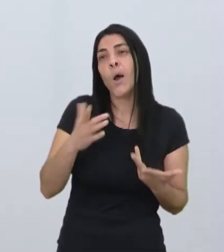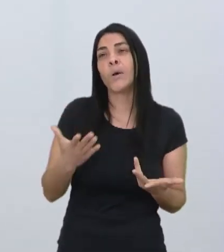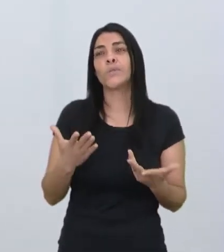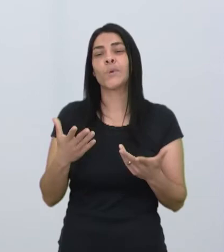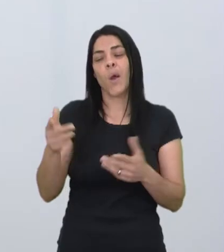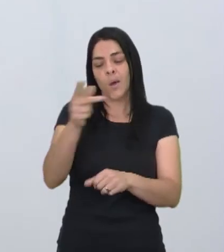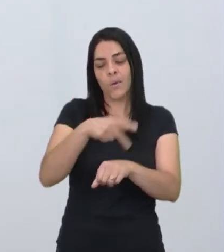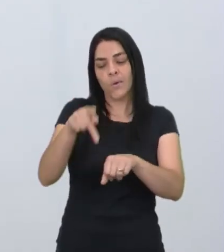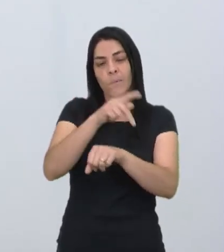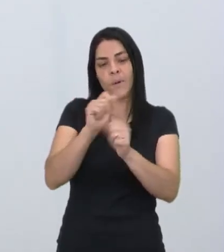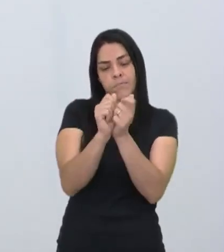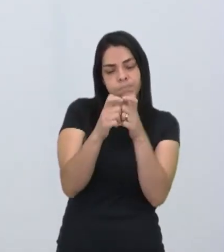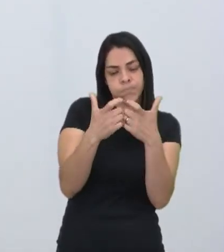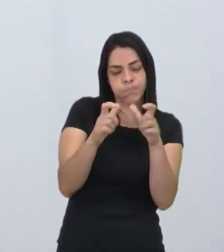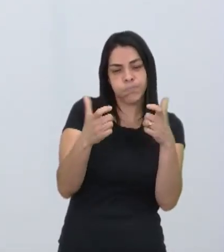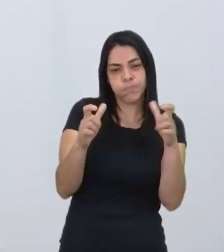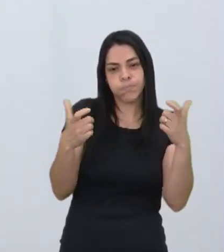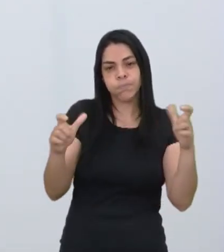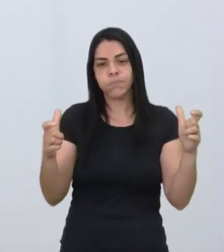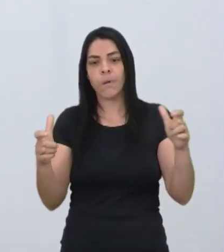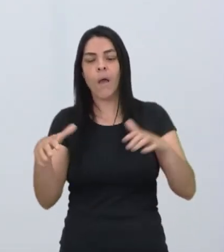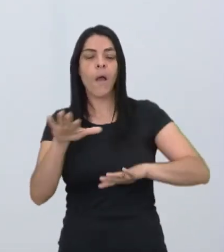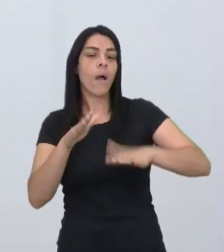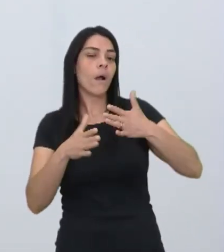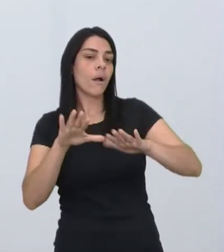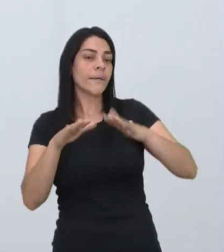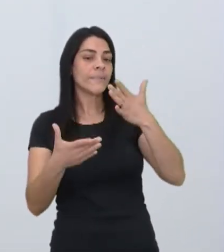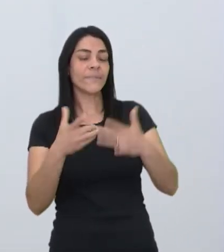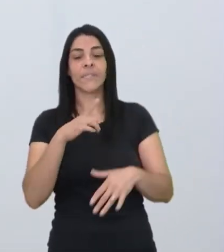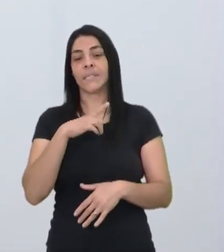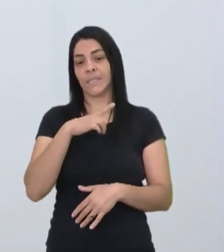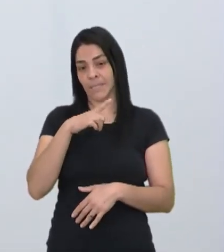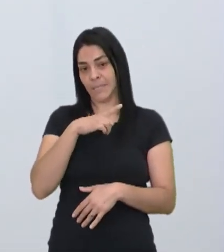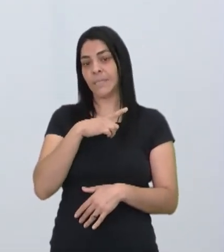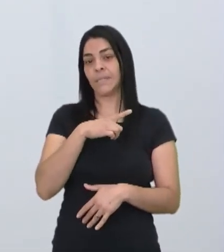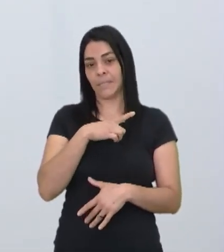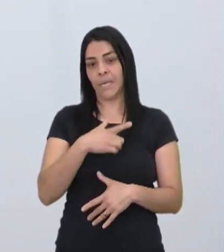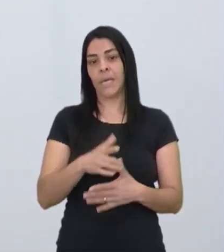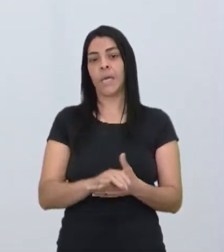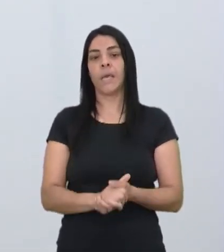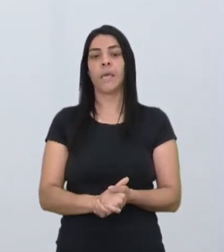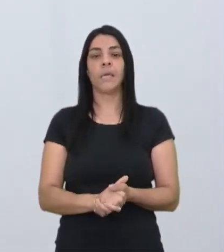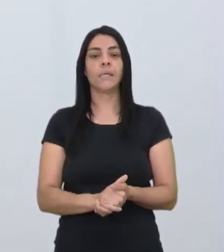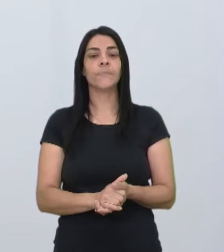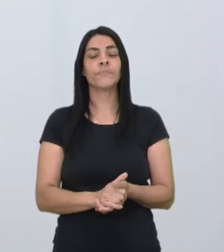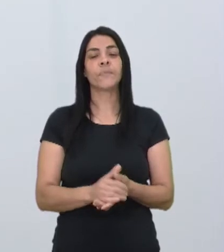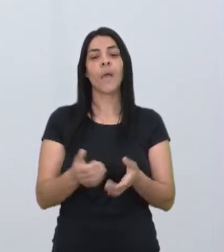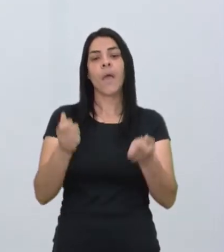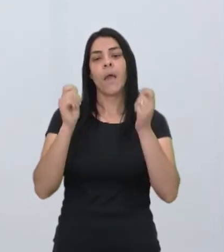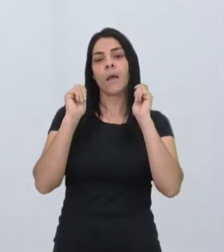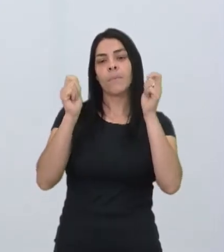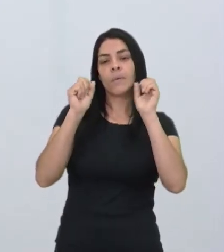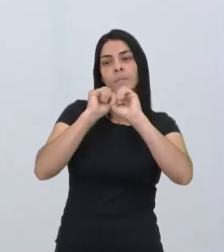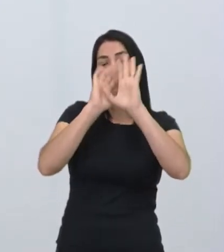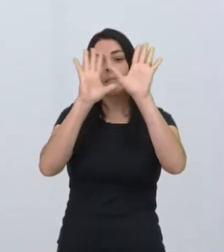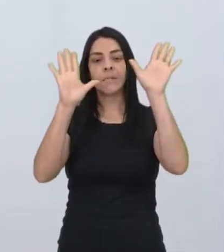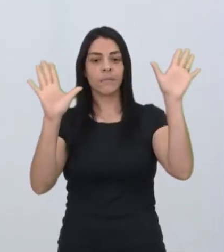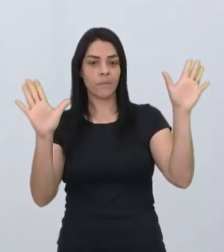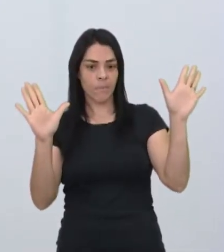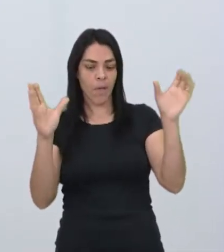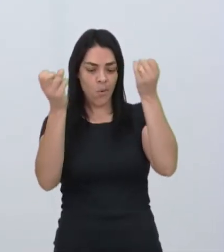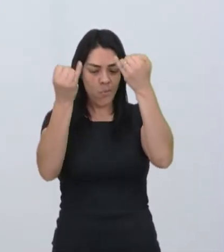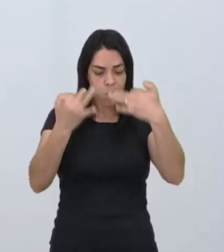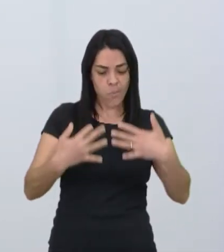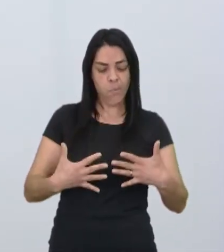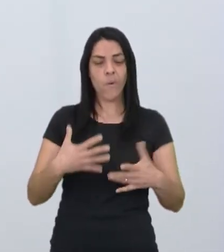mais populosos, que às vezes acabam tendo algum tipo de campanha de esclarecimento à